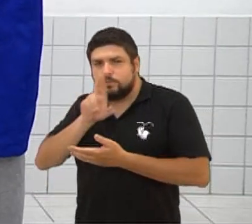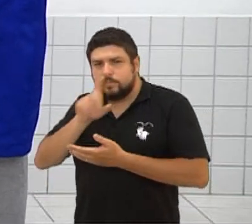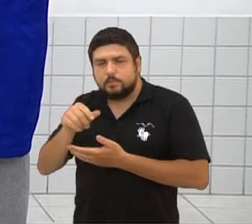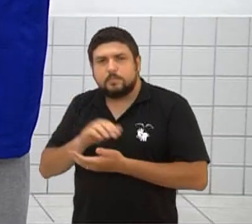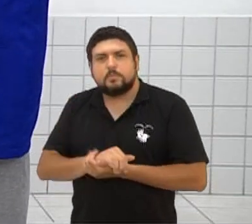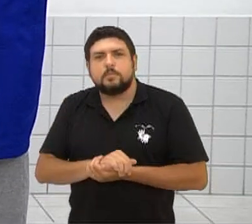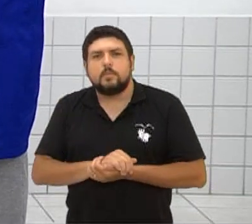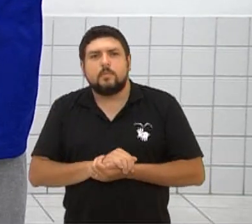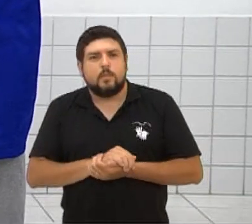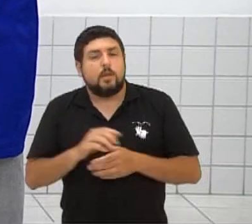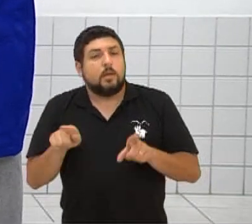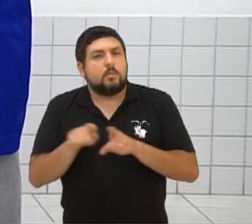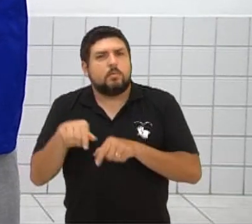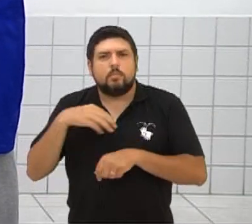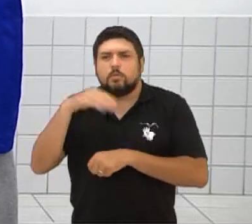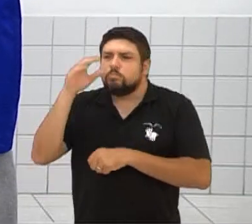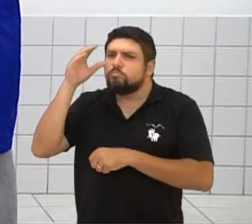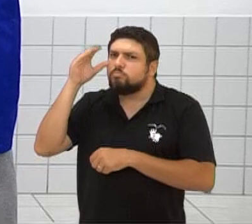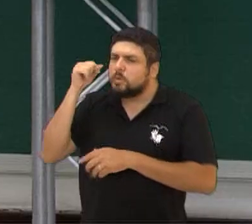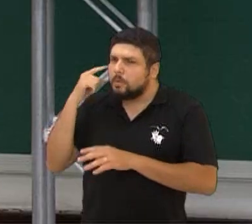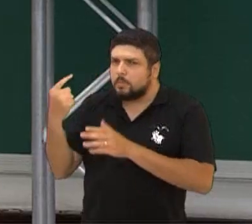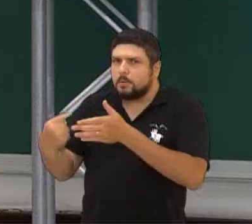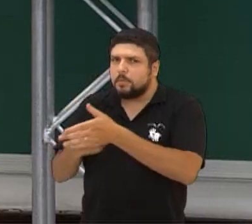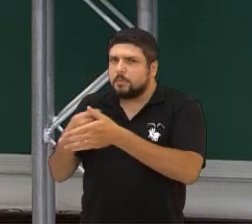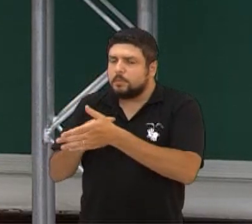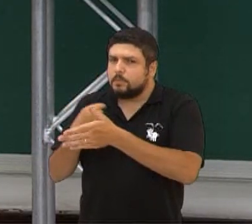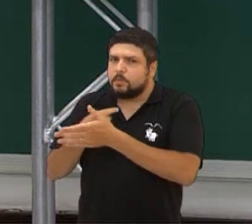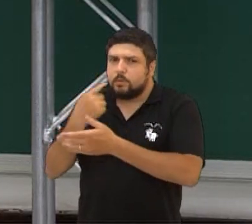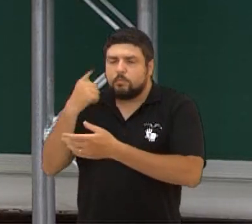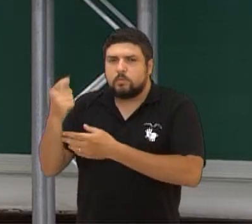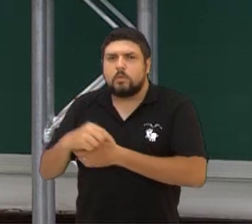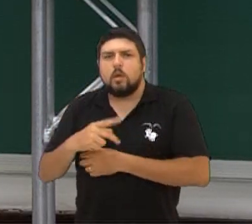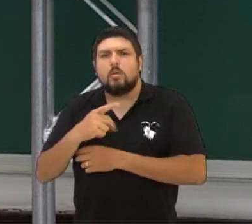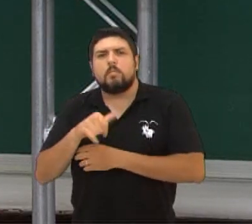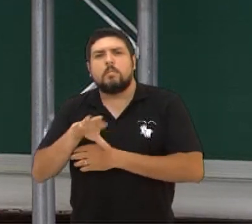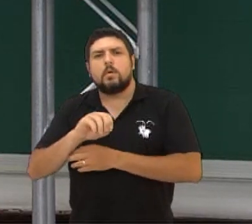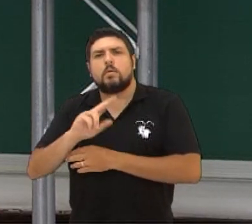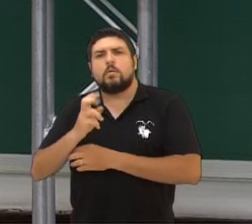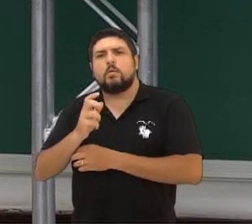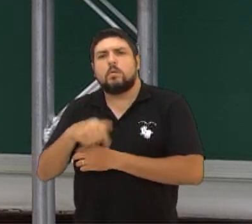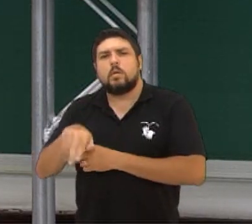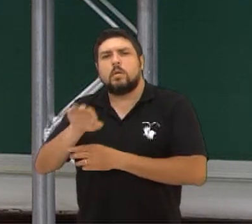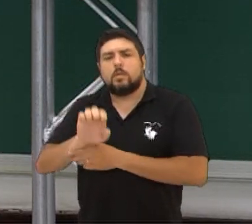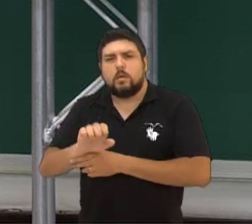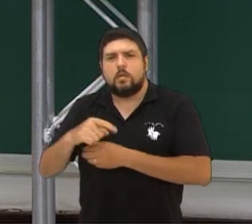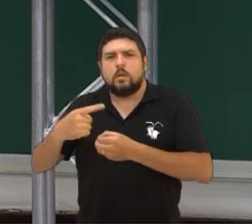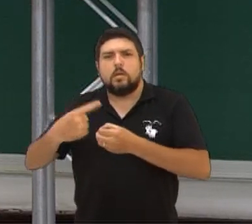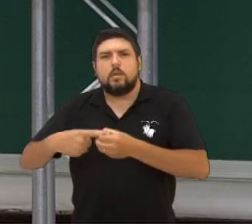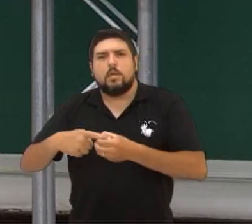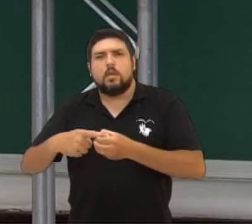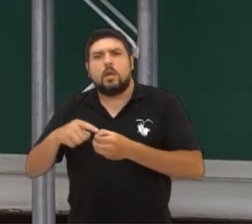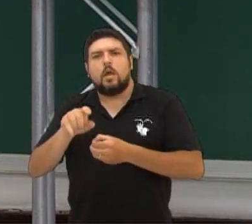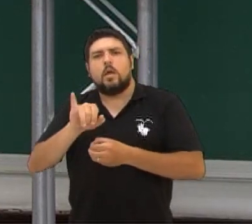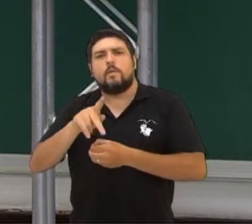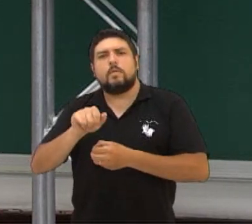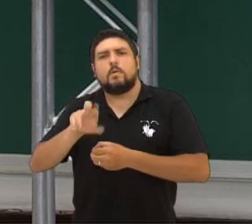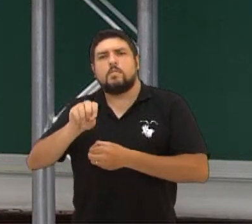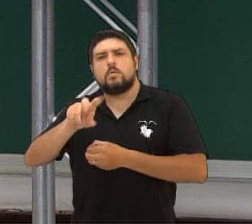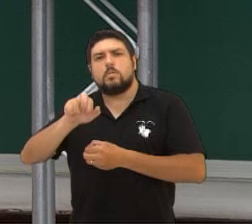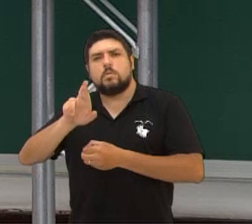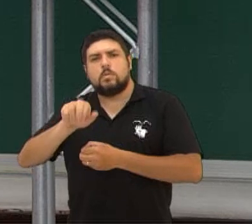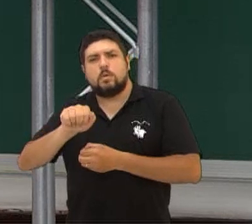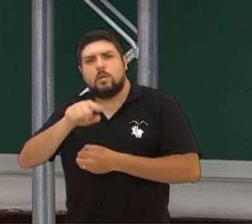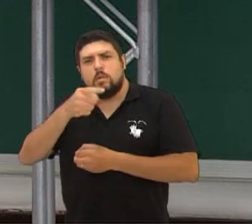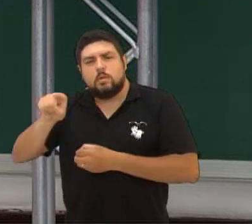aqui. Uma curiosidade que me perguntaram aqui, o Paulo Henrique, lá de Ivaiporã, né, qual é a